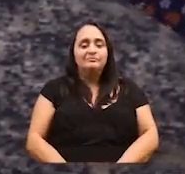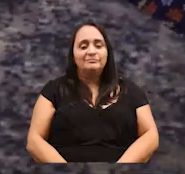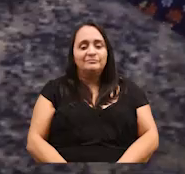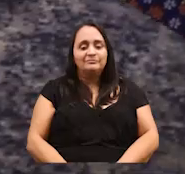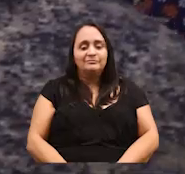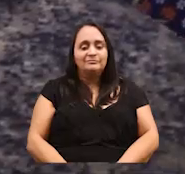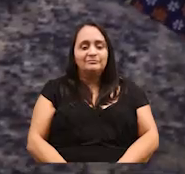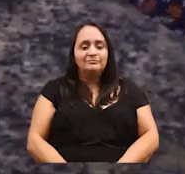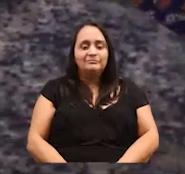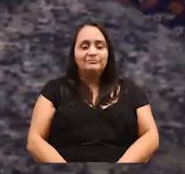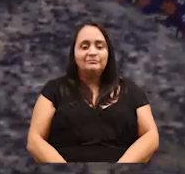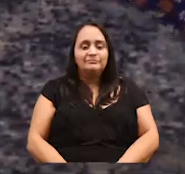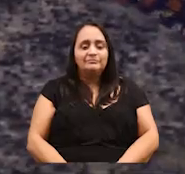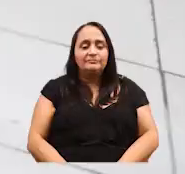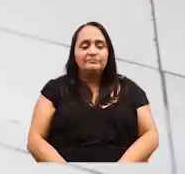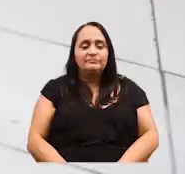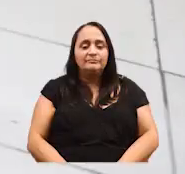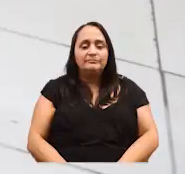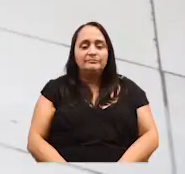Todinha.